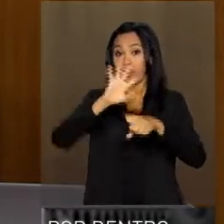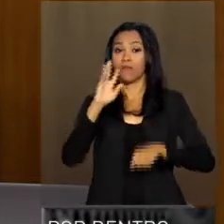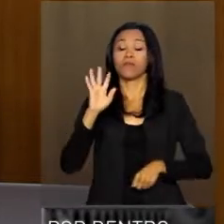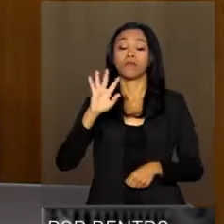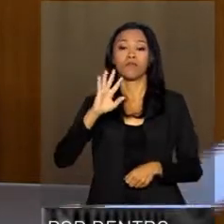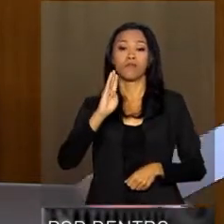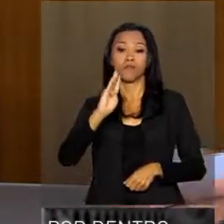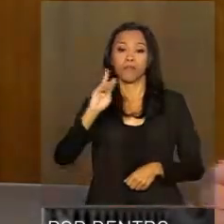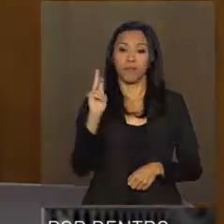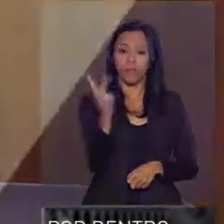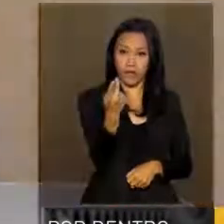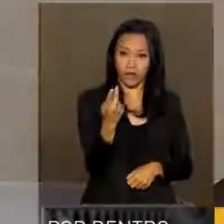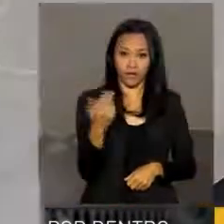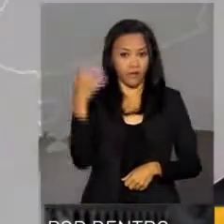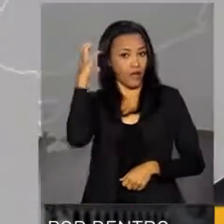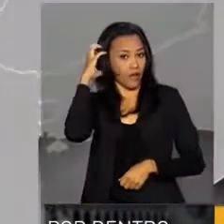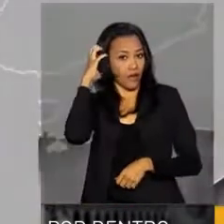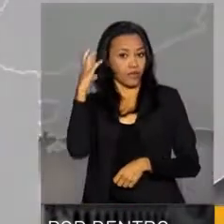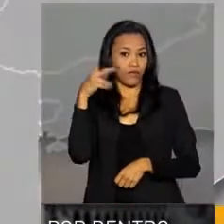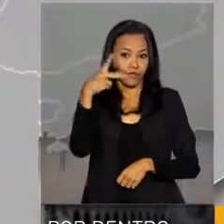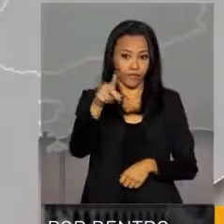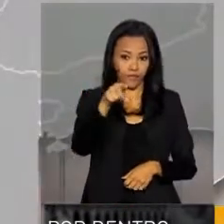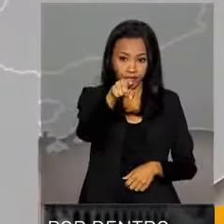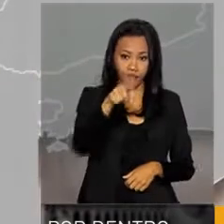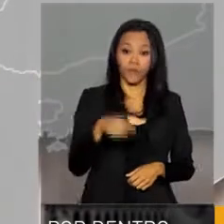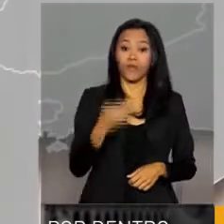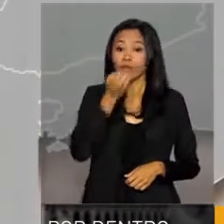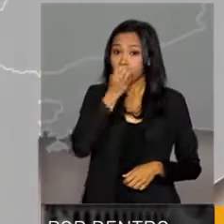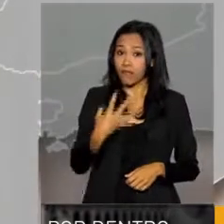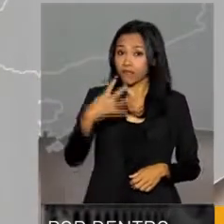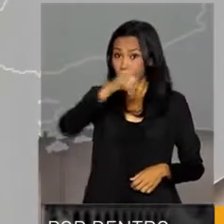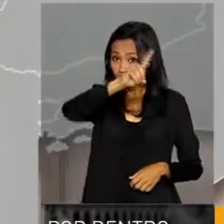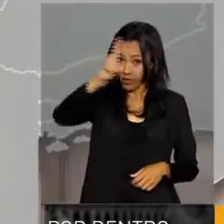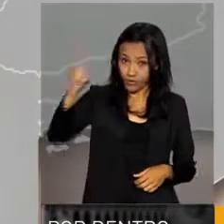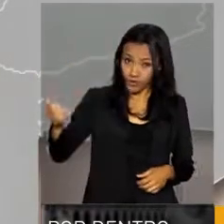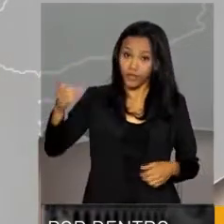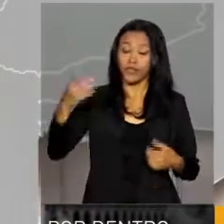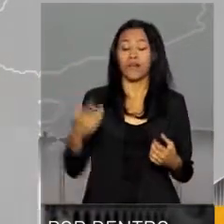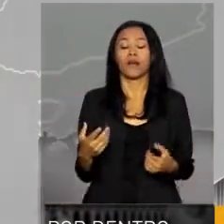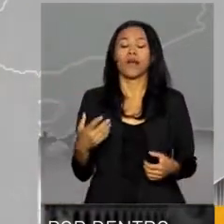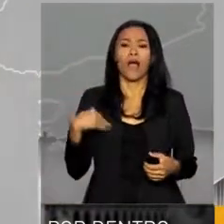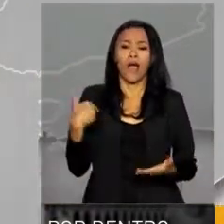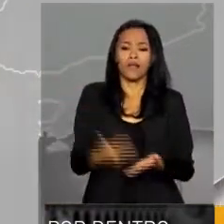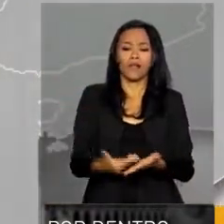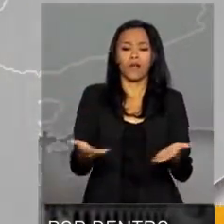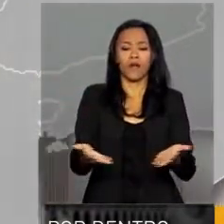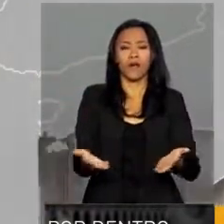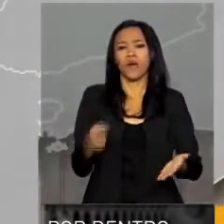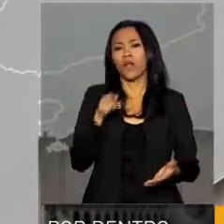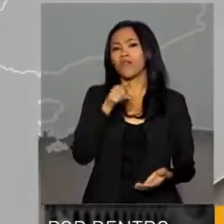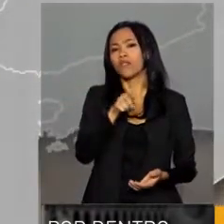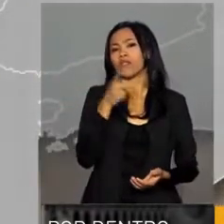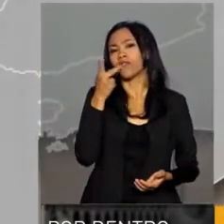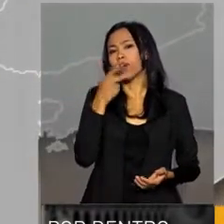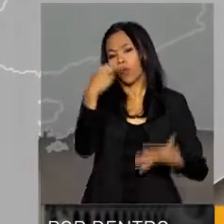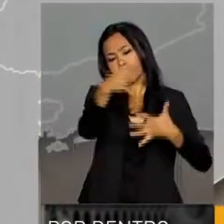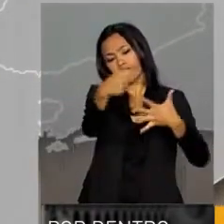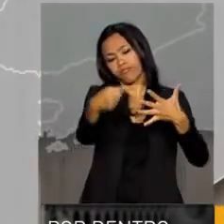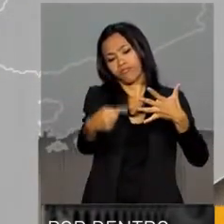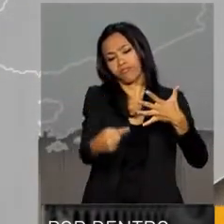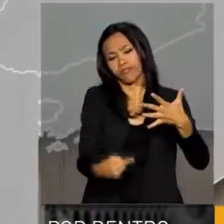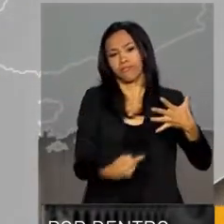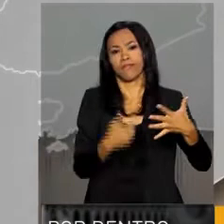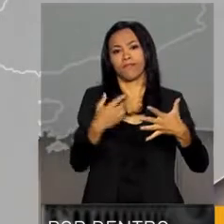júnior bondinho é bom dia pra a secretária olha é tentar até o momento para falar um pouco das ações do governo e